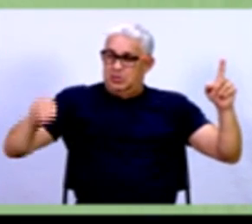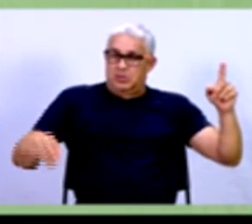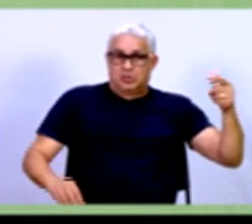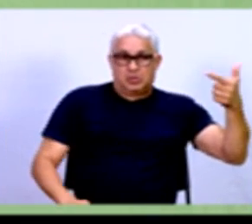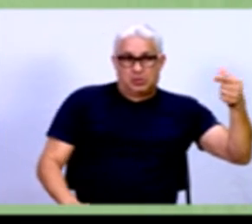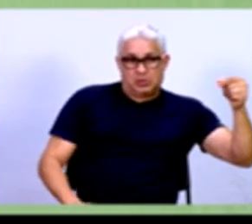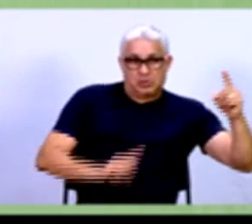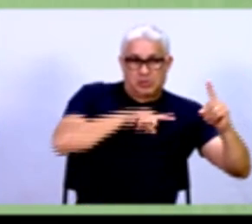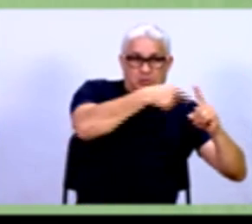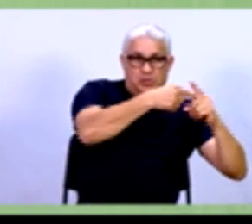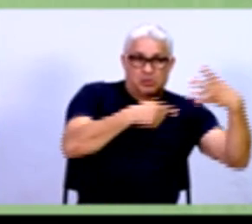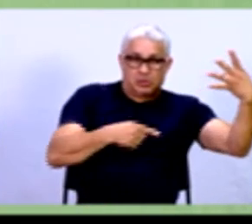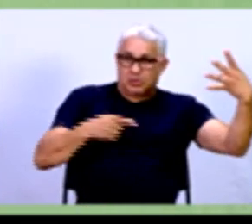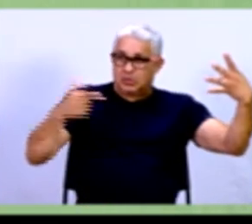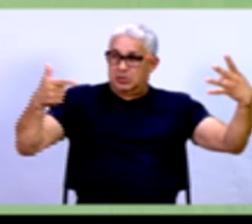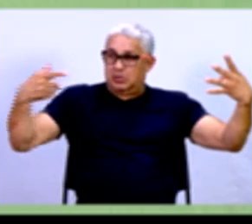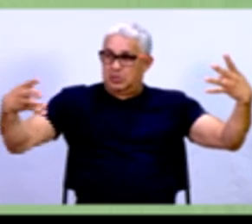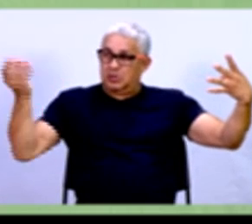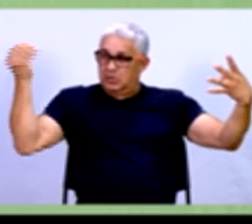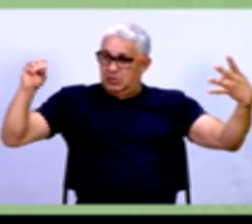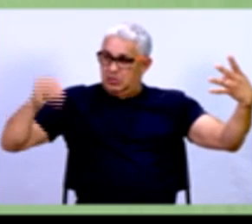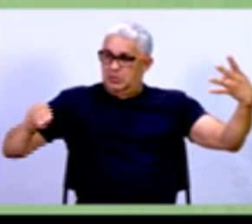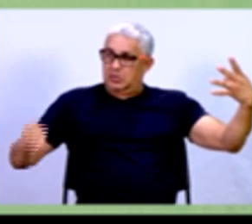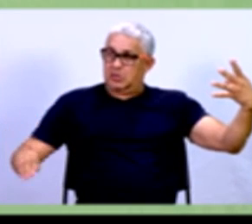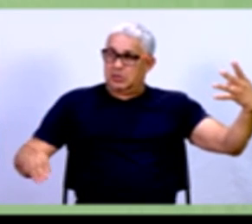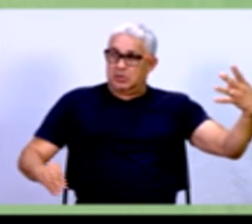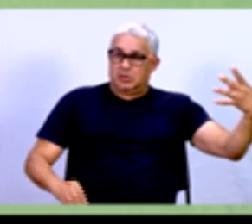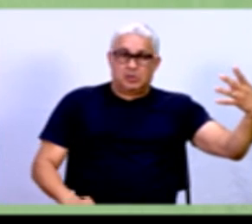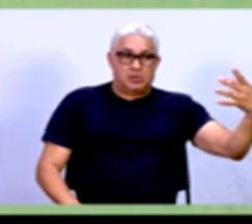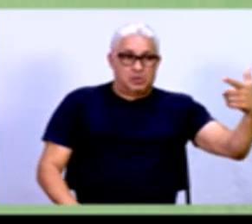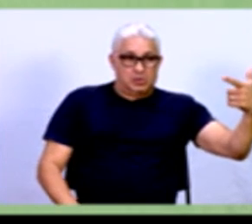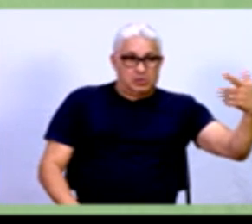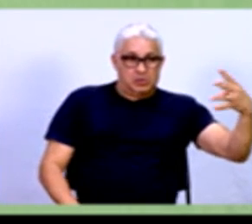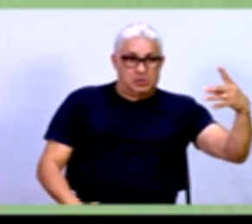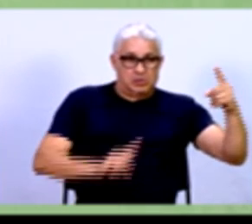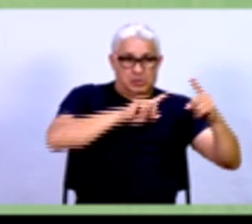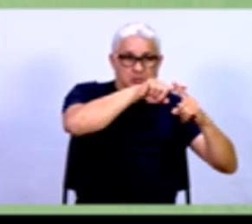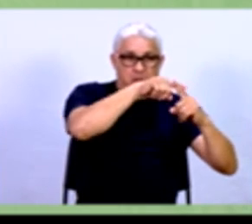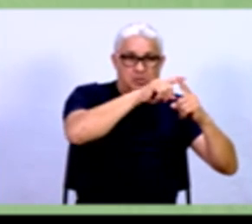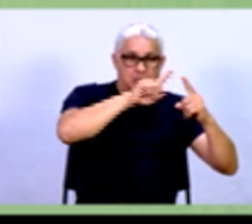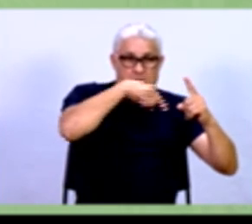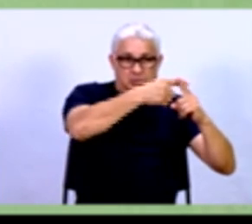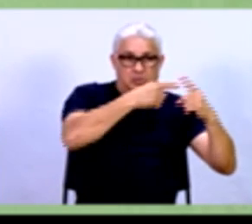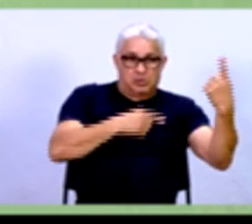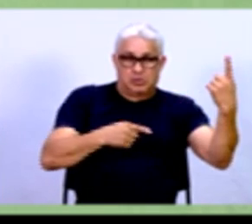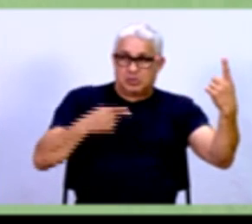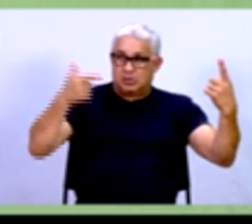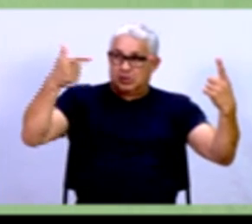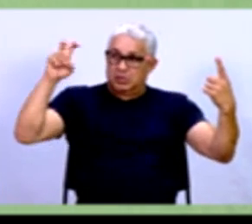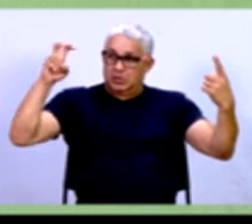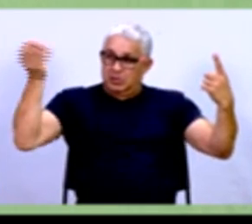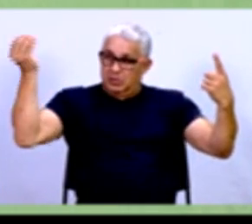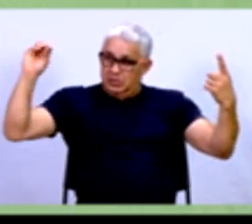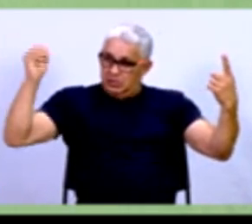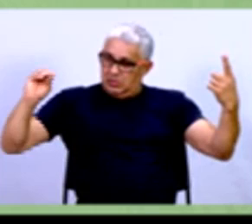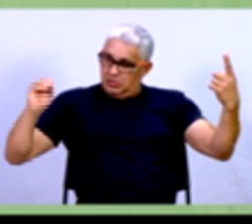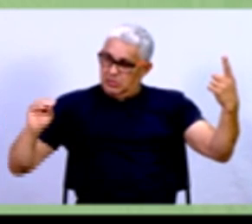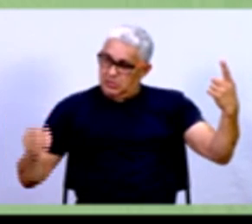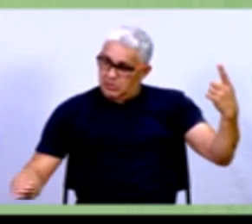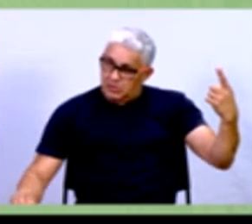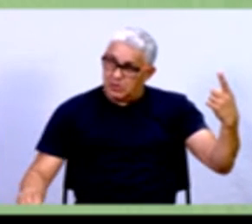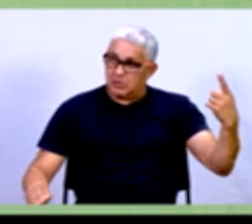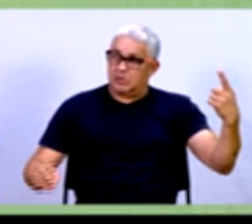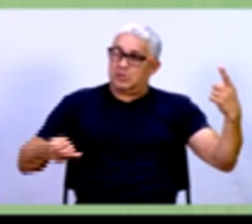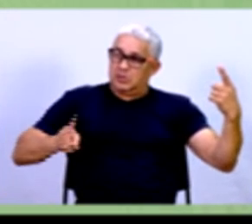4, 24. 24 mais 1, 25. Então, sempre o final aqui da nossa frequência acumulada vai